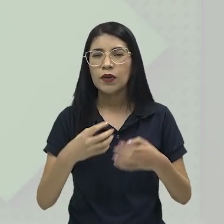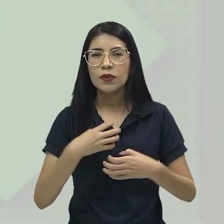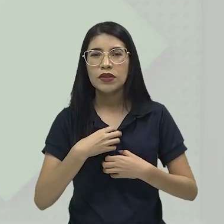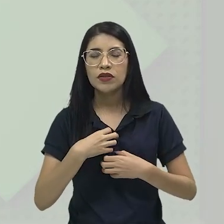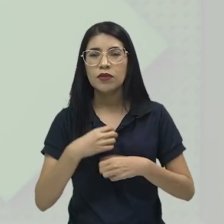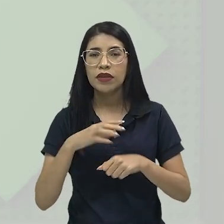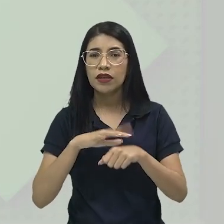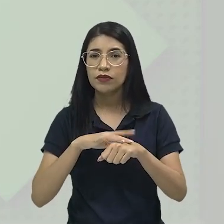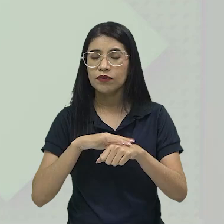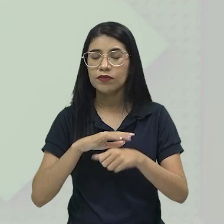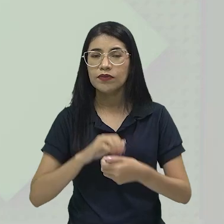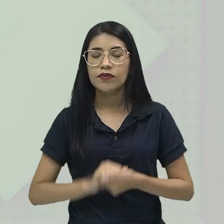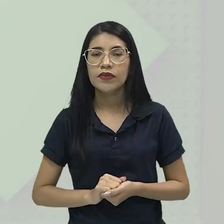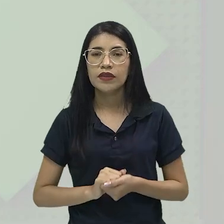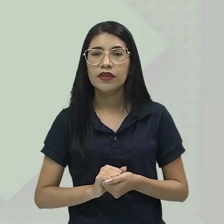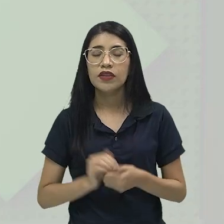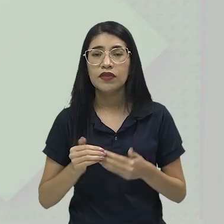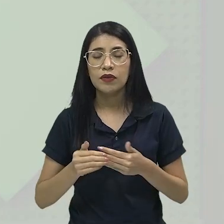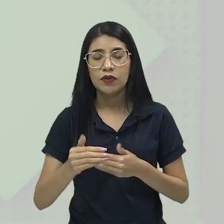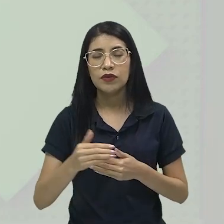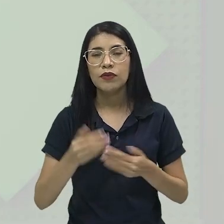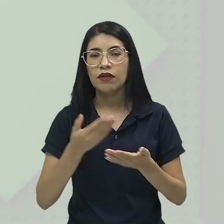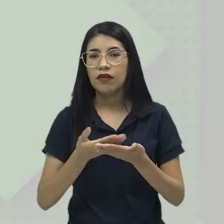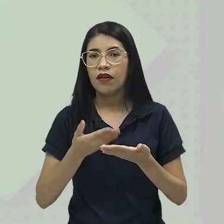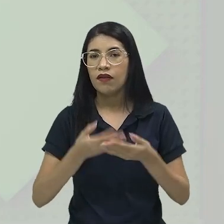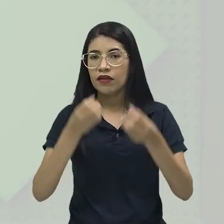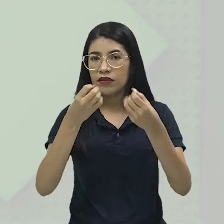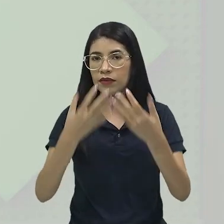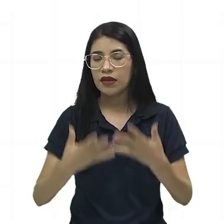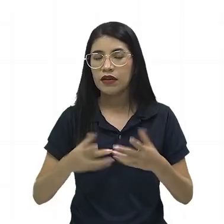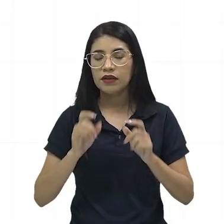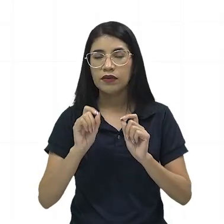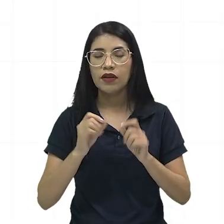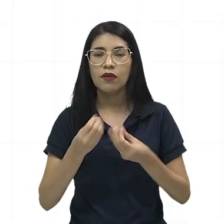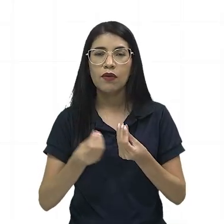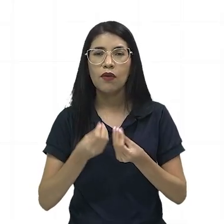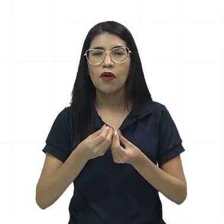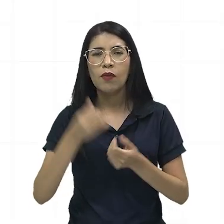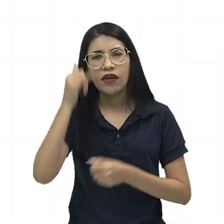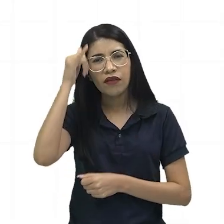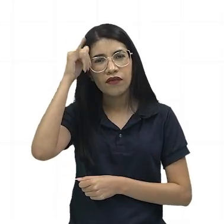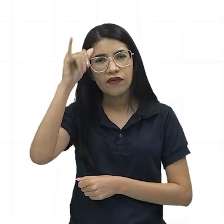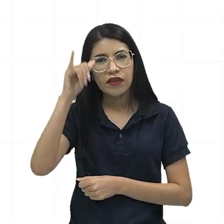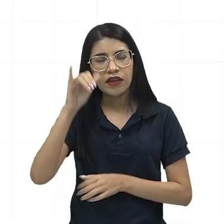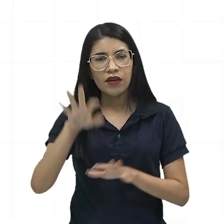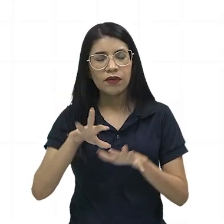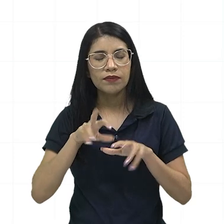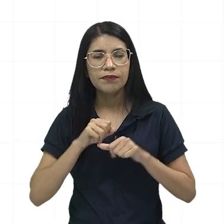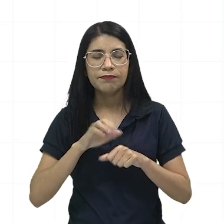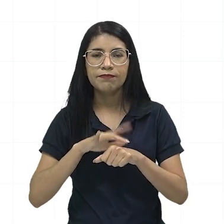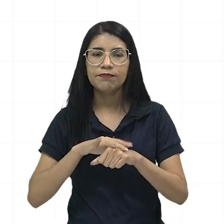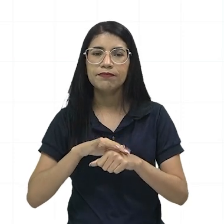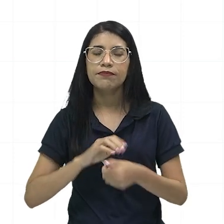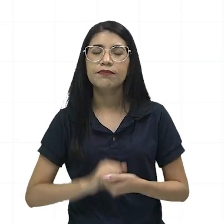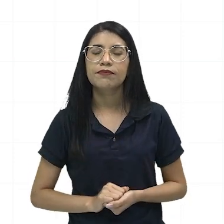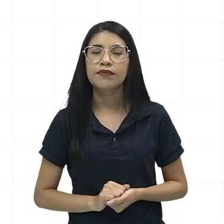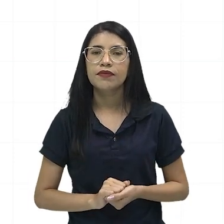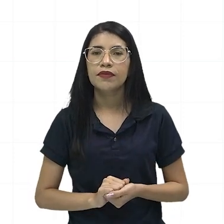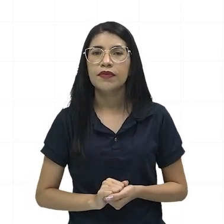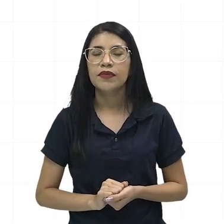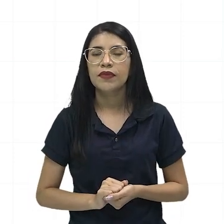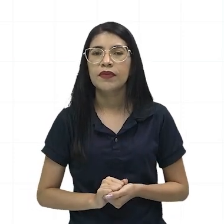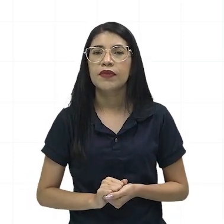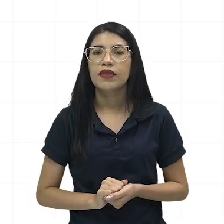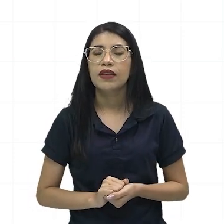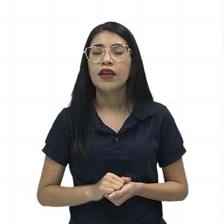tá? Bom, a gente vai continuar a nossa aula falando um pouquinho mais sobre a prevenção, que é tão importante, né? Com exceção da febre amarela,